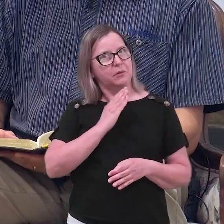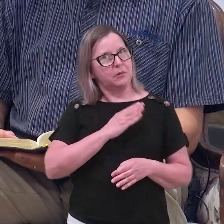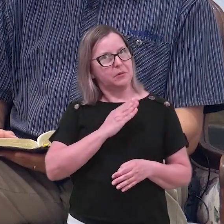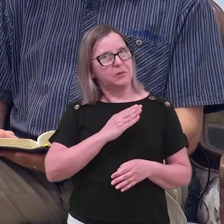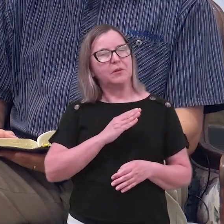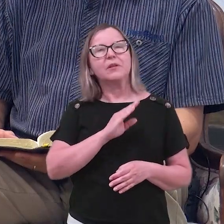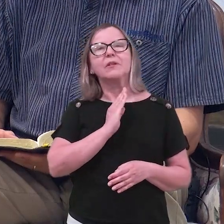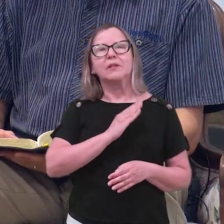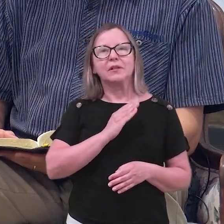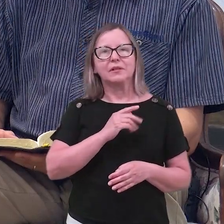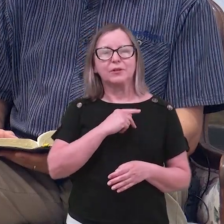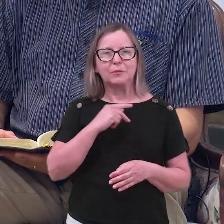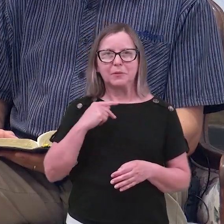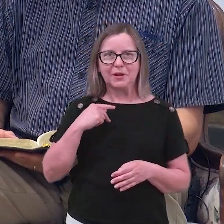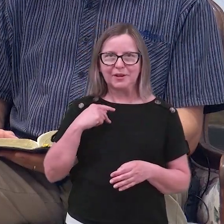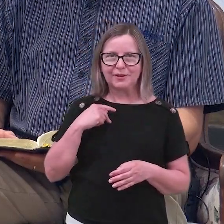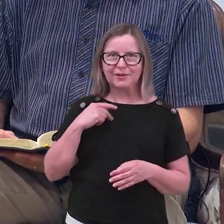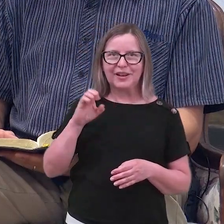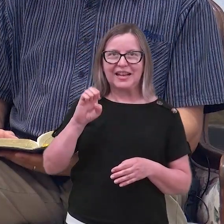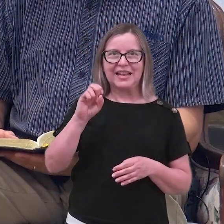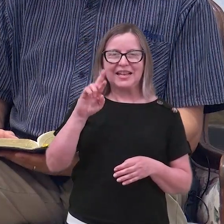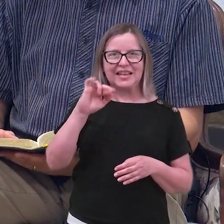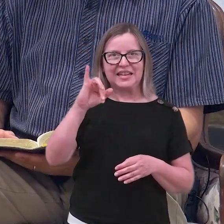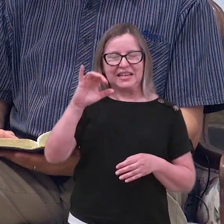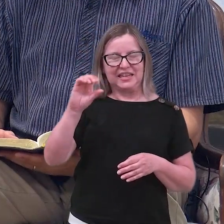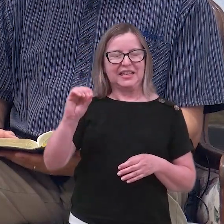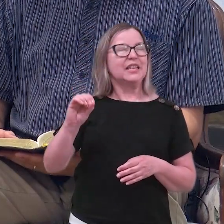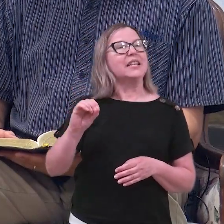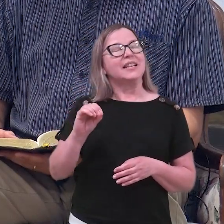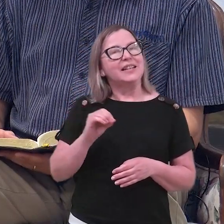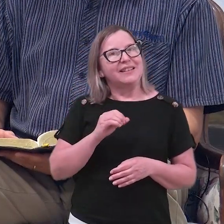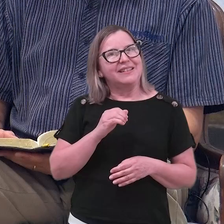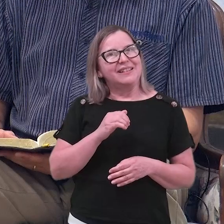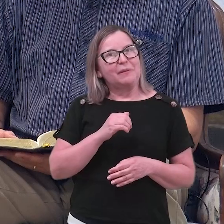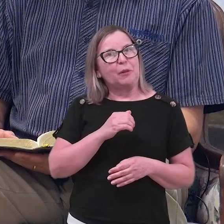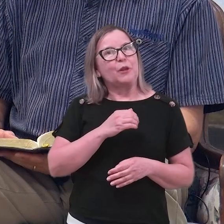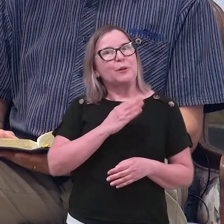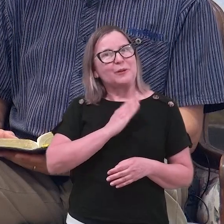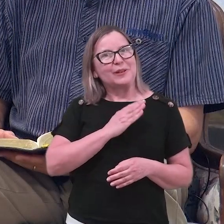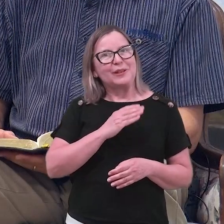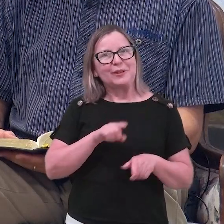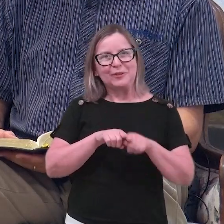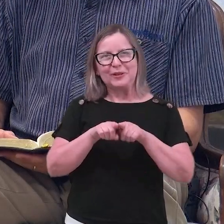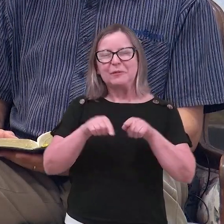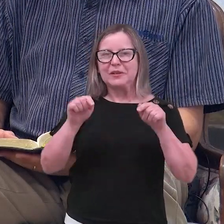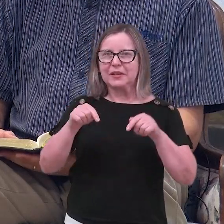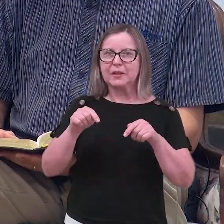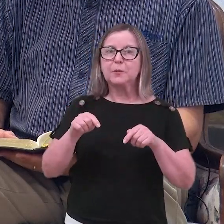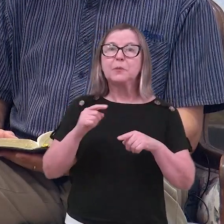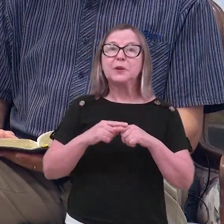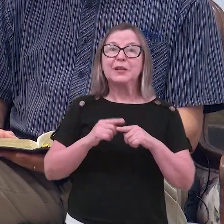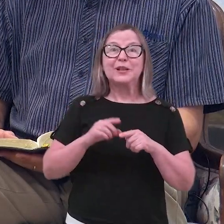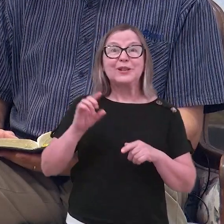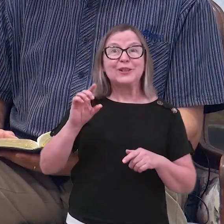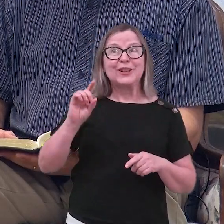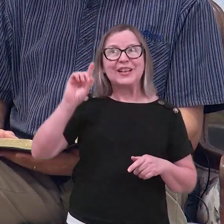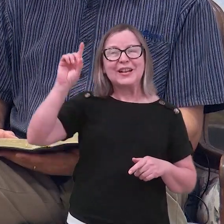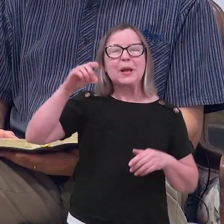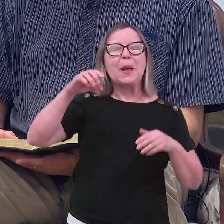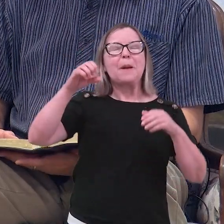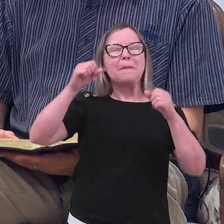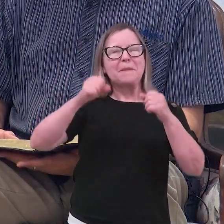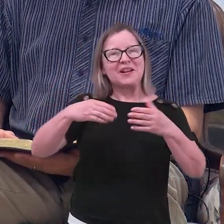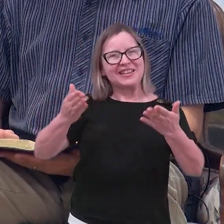do pastor Eric, no coração dos meus irmãos que estão aqui, porque somente Ele pode nos dar esse descanso, pastor.